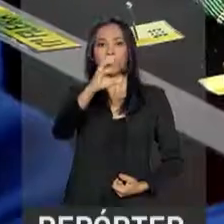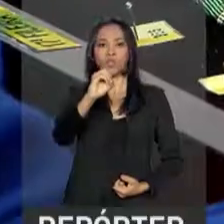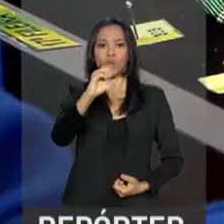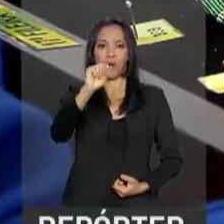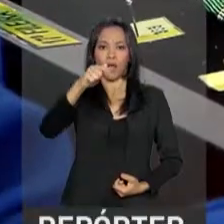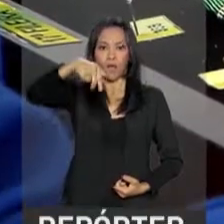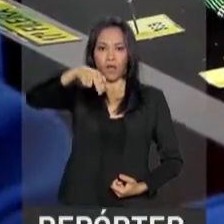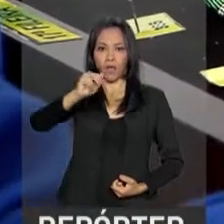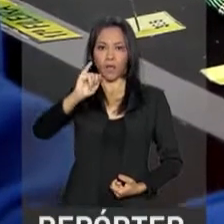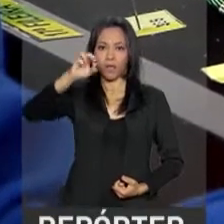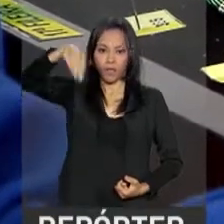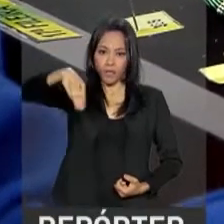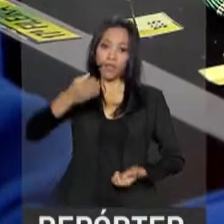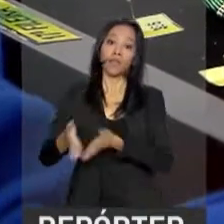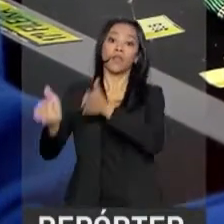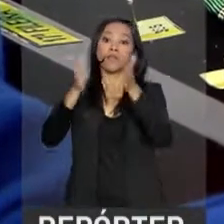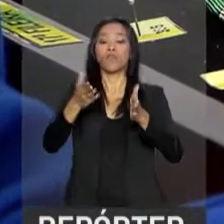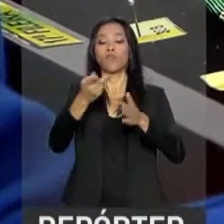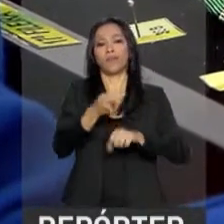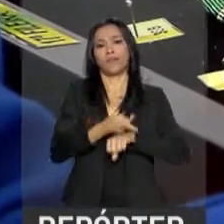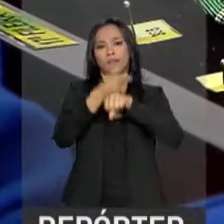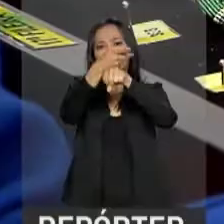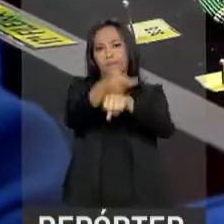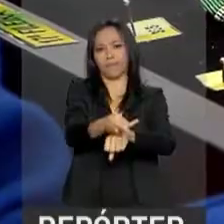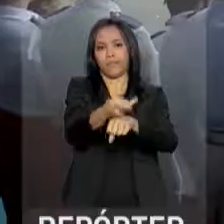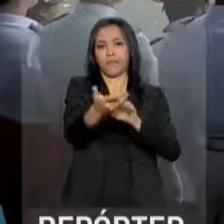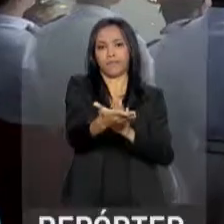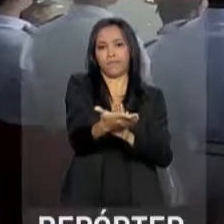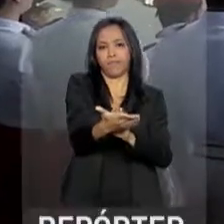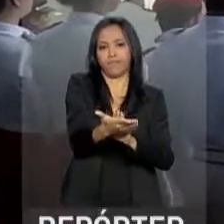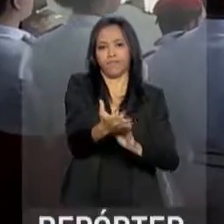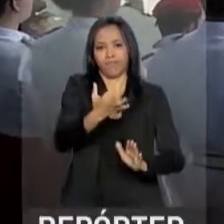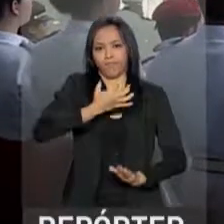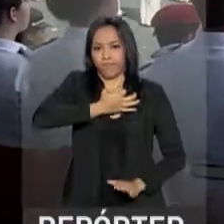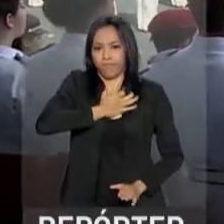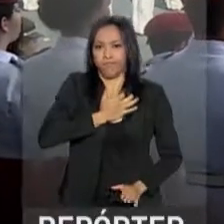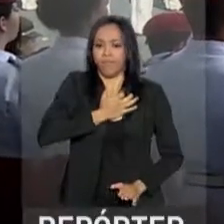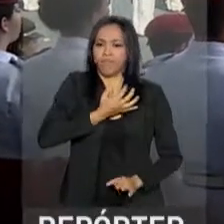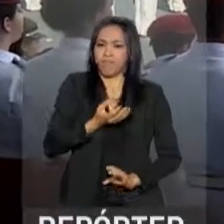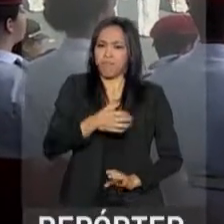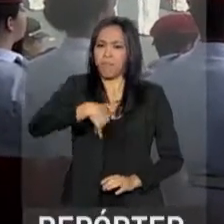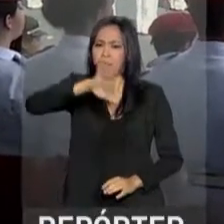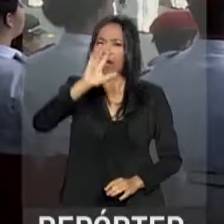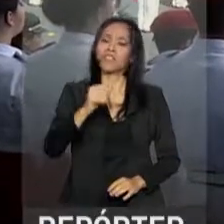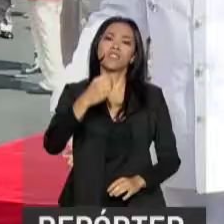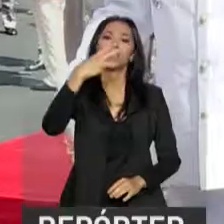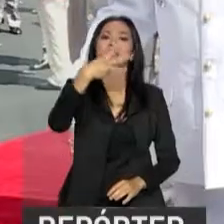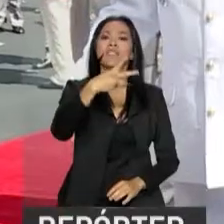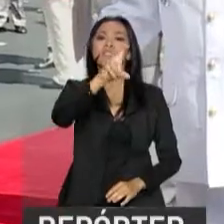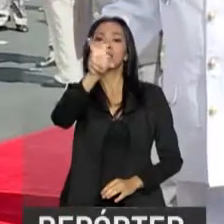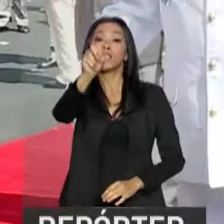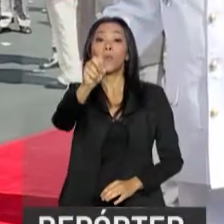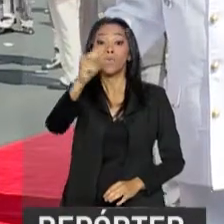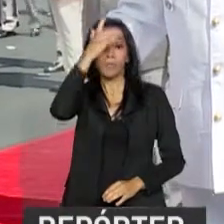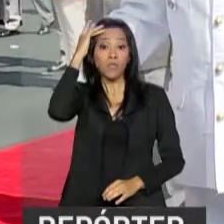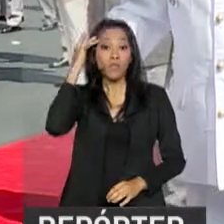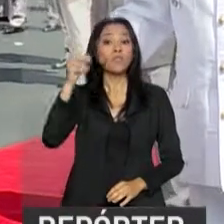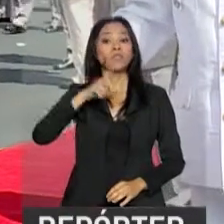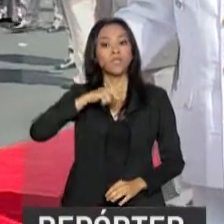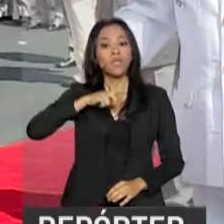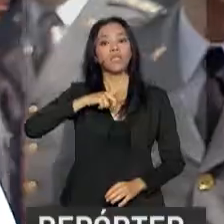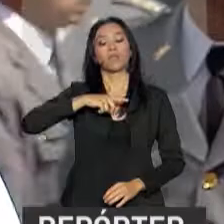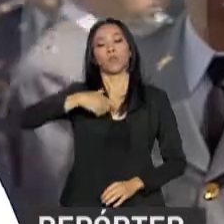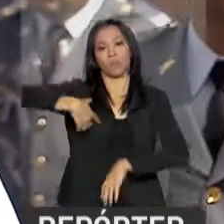foram entregues condecorações da ordem do mérito militar mais de 350 pessoas incluindo militares e